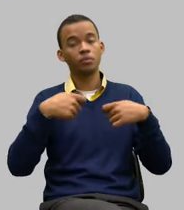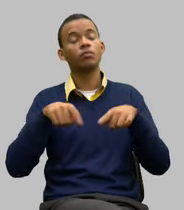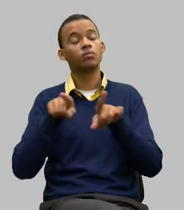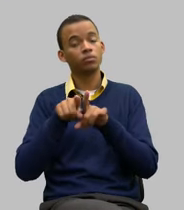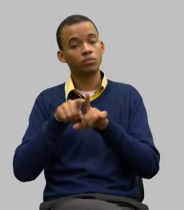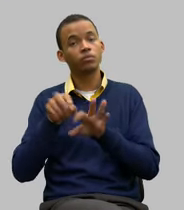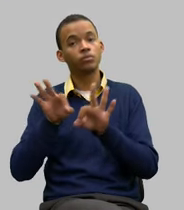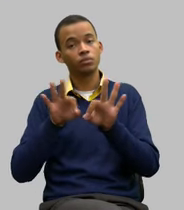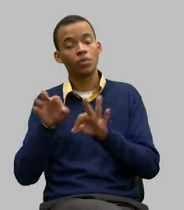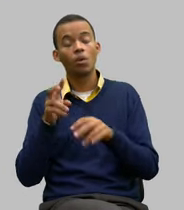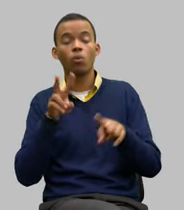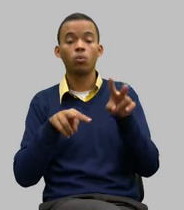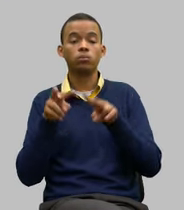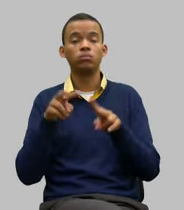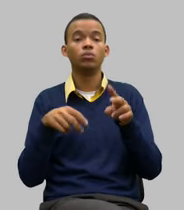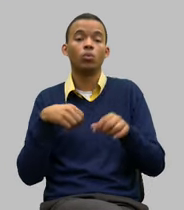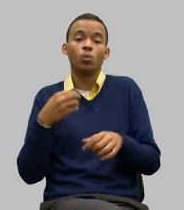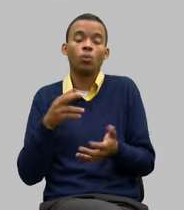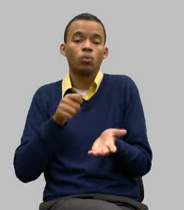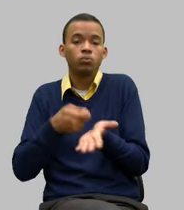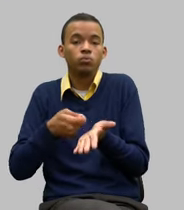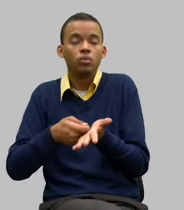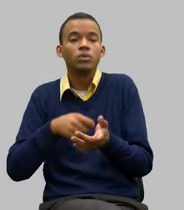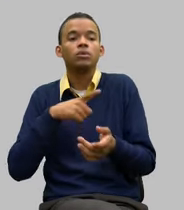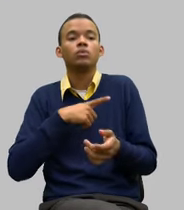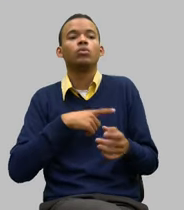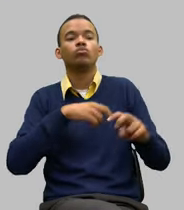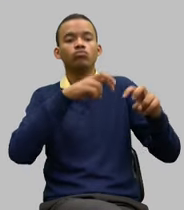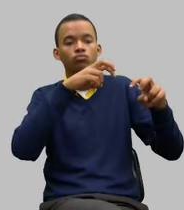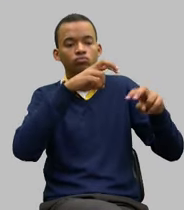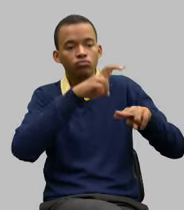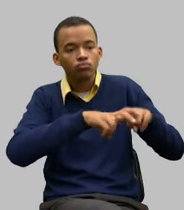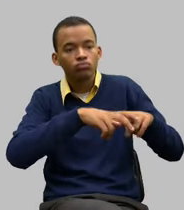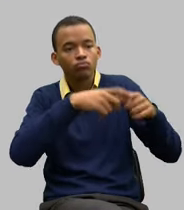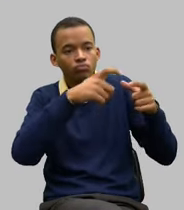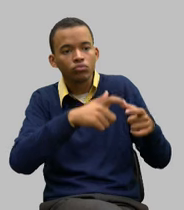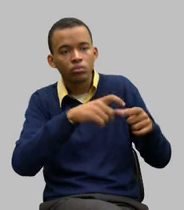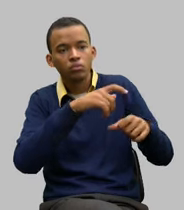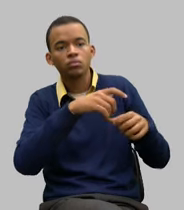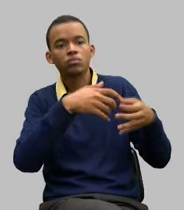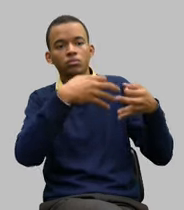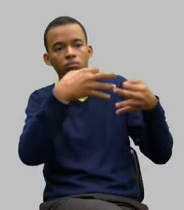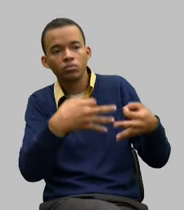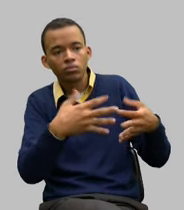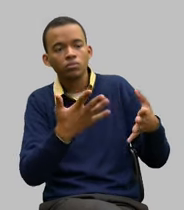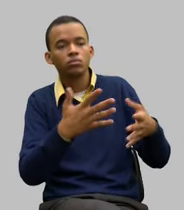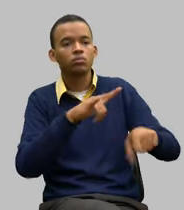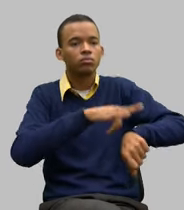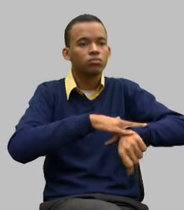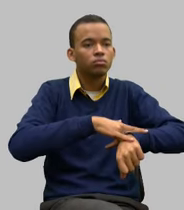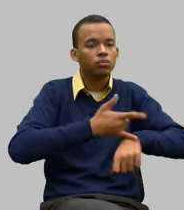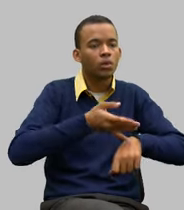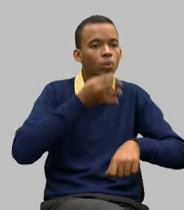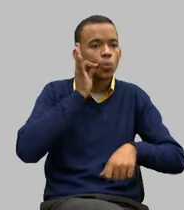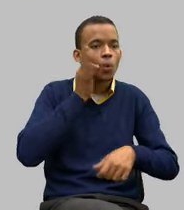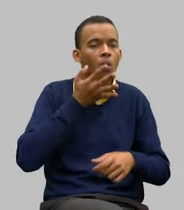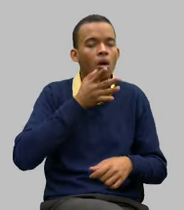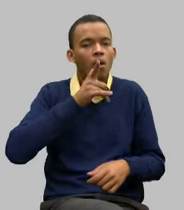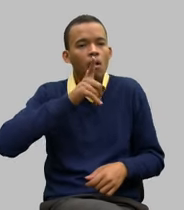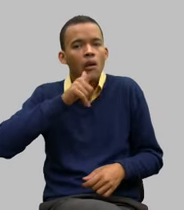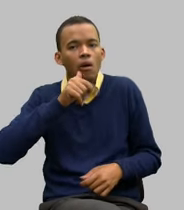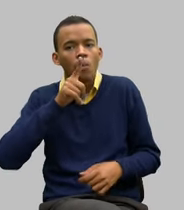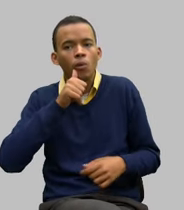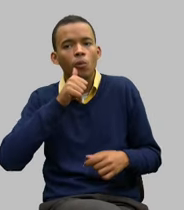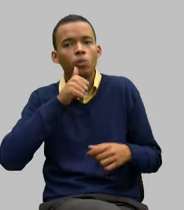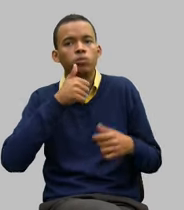ou verifique se lá tem um local adequado tem banheiro tem um café tem água tem o